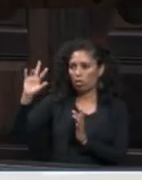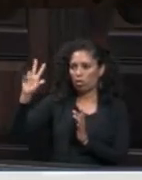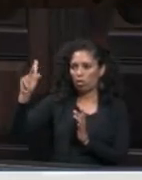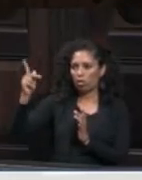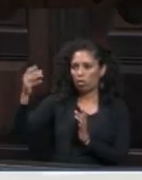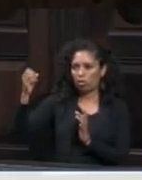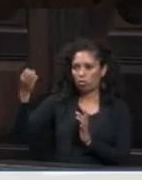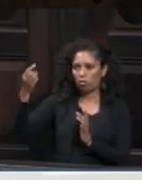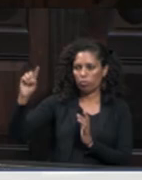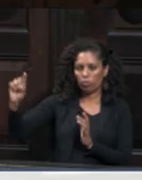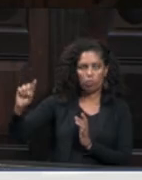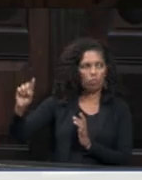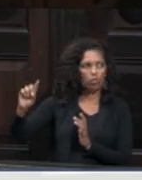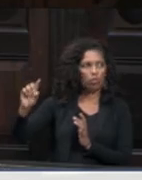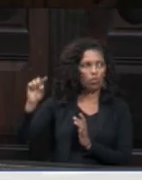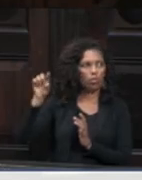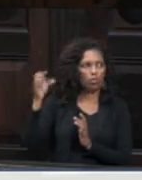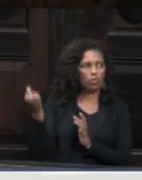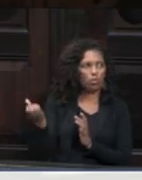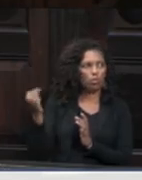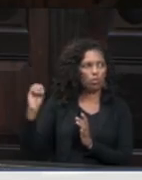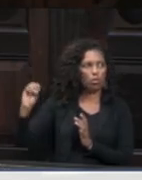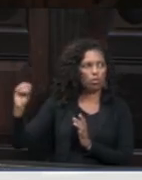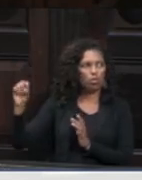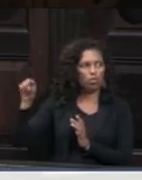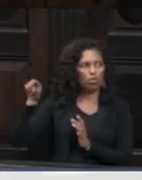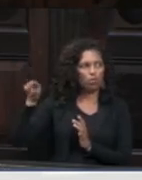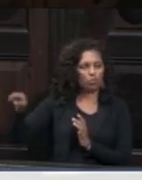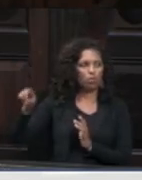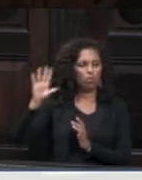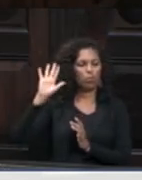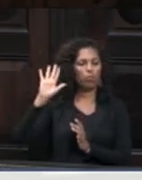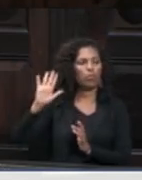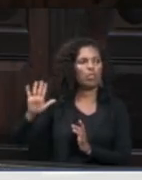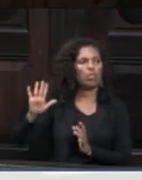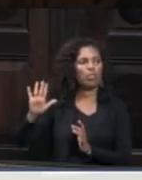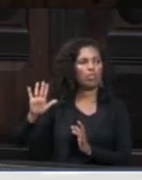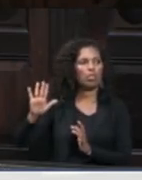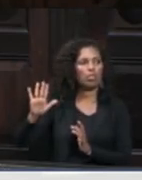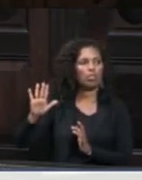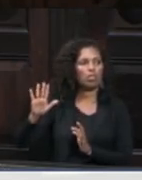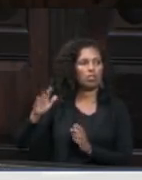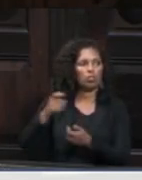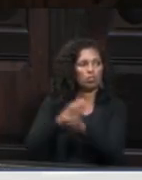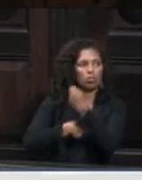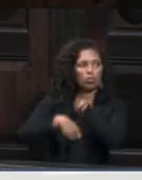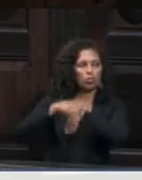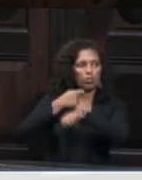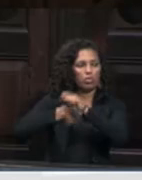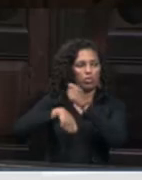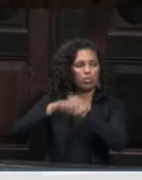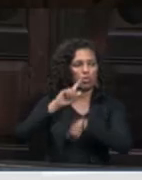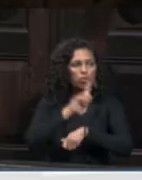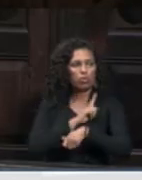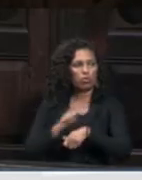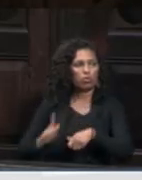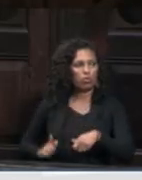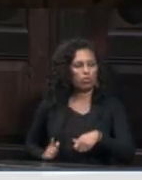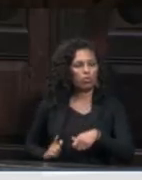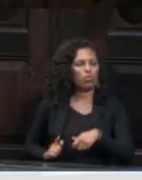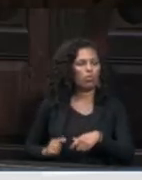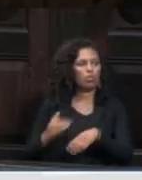milhões. Só que, infelizmente, a prática da administração pública em